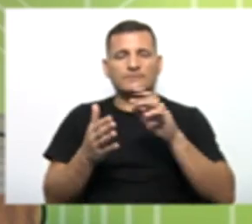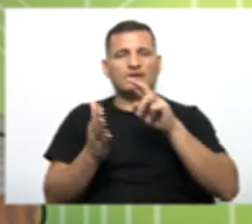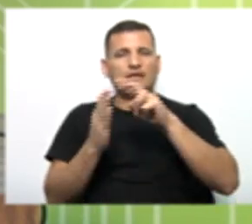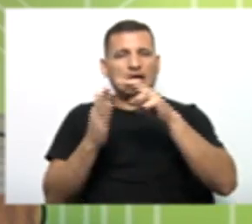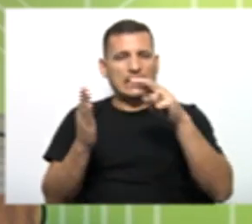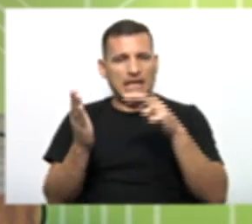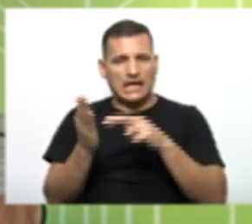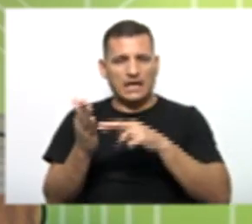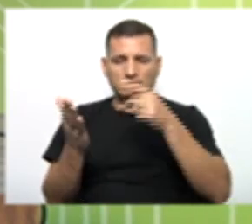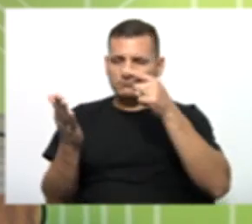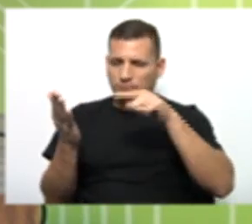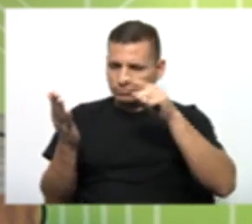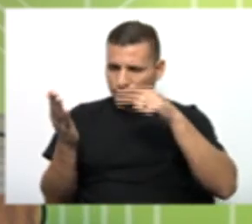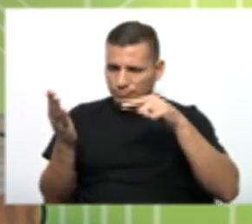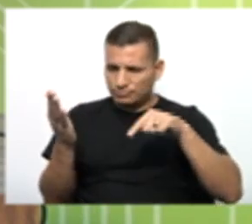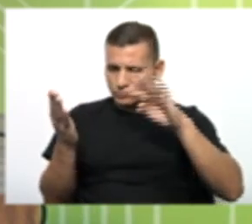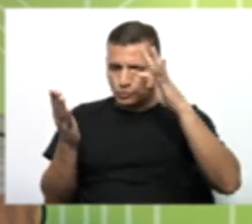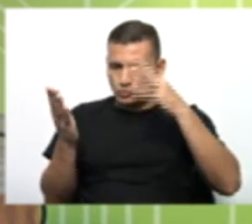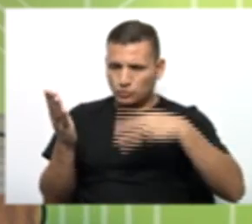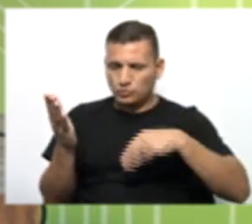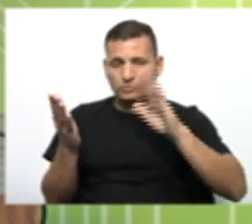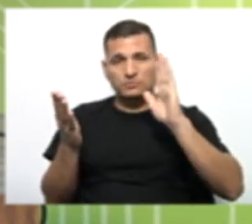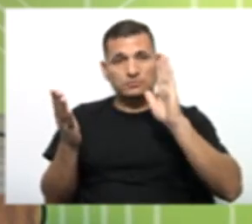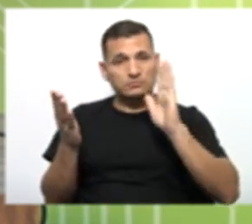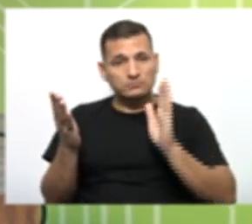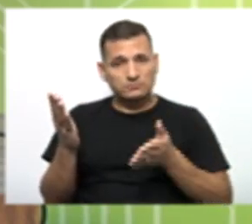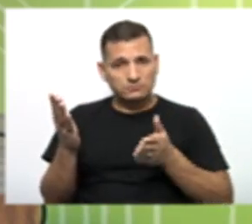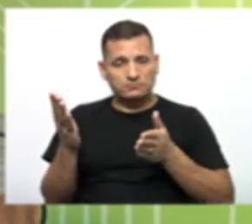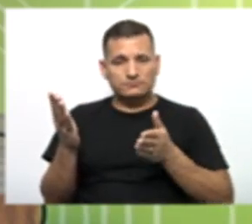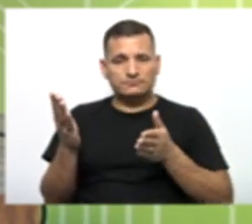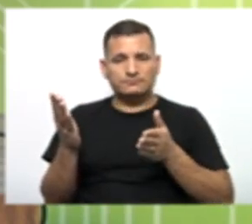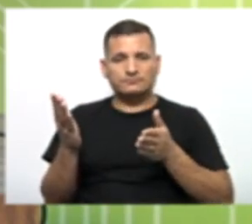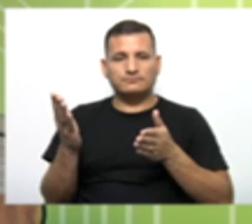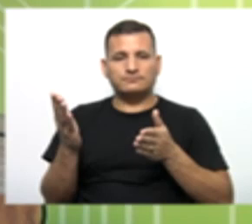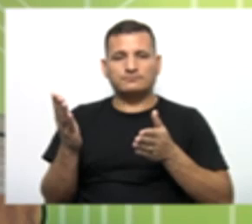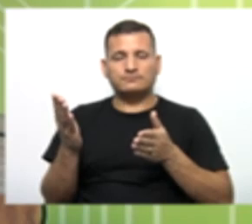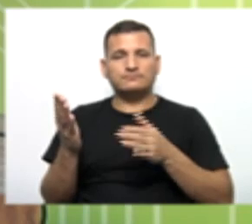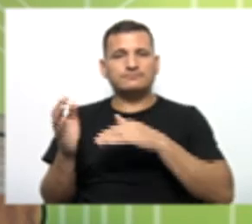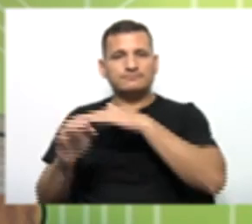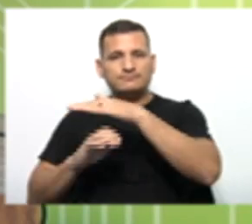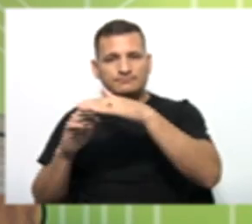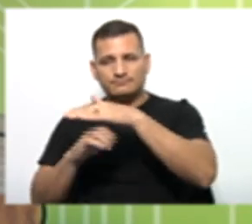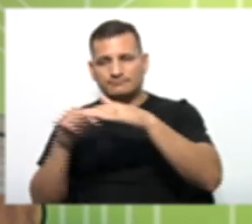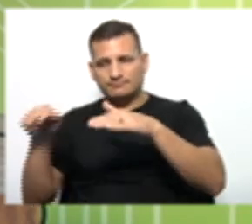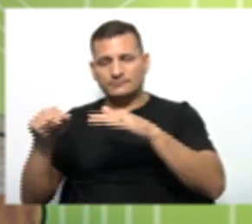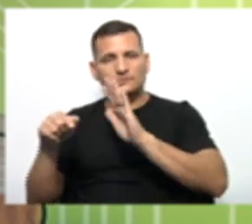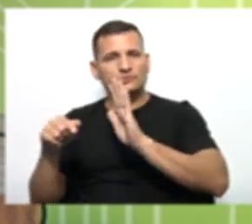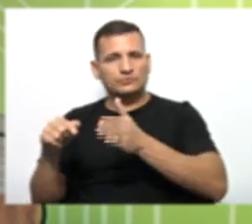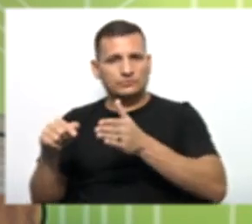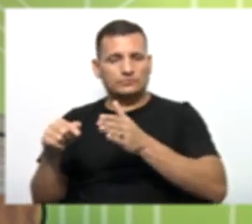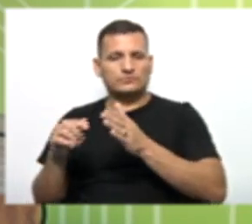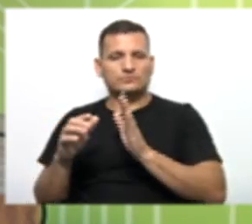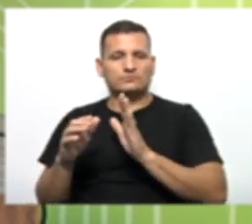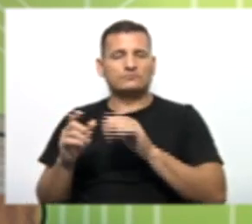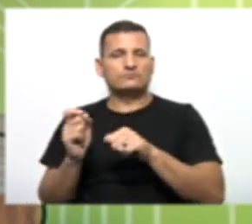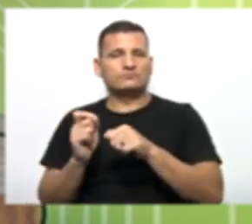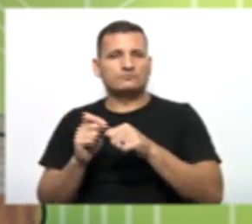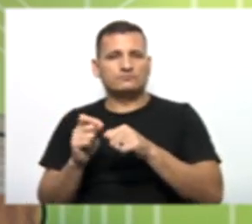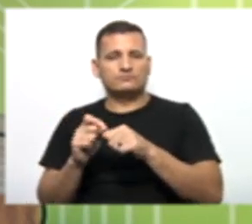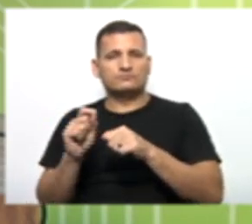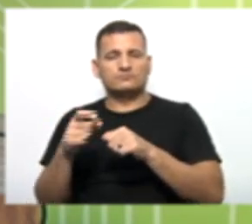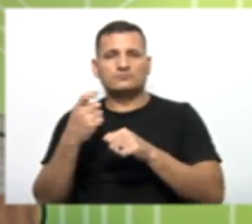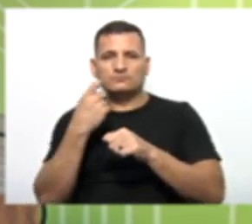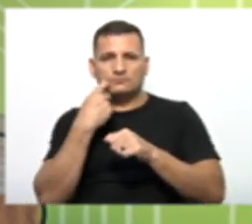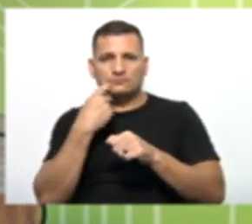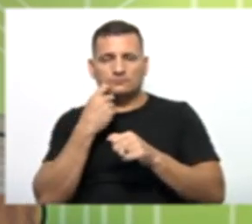sido cumpridos, ou seja, que a empresa havia conseguido um meio de fazer com que esses